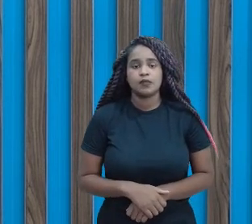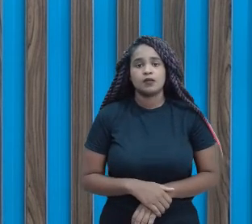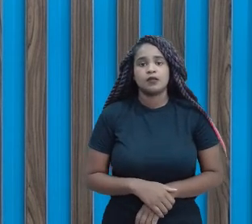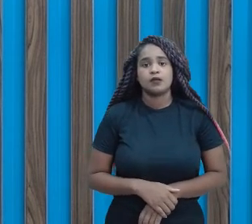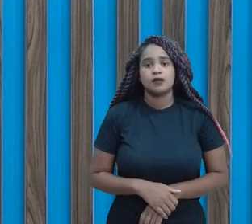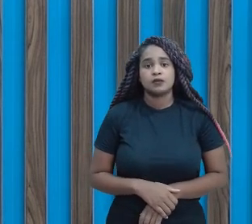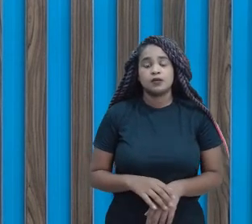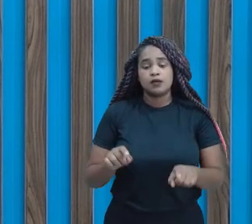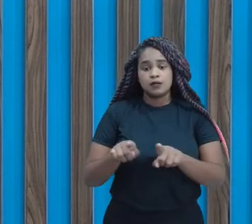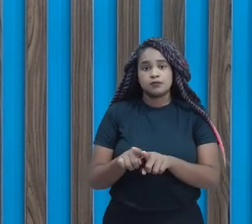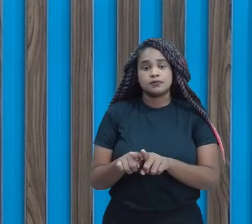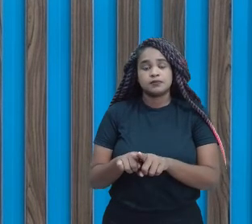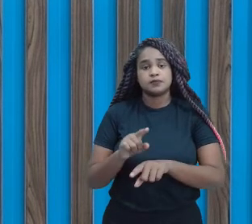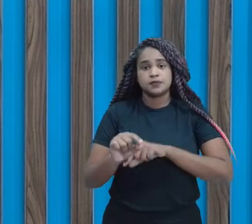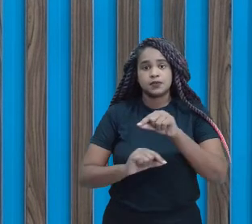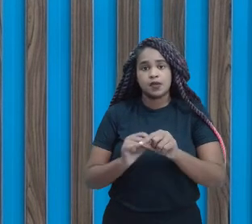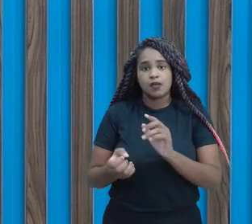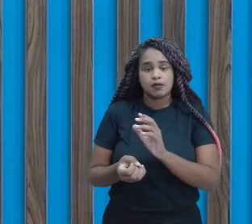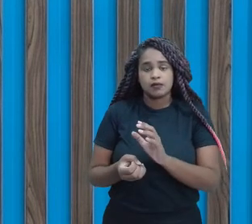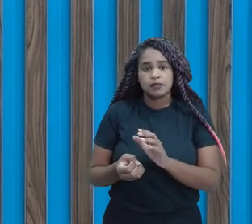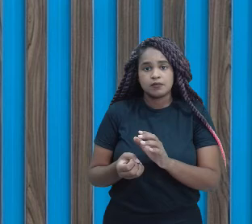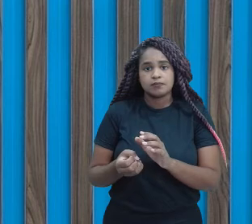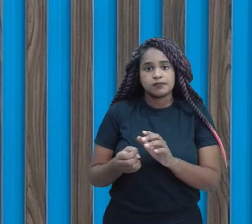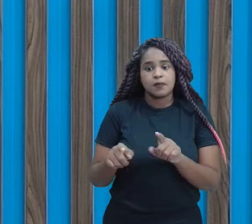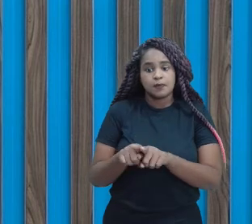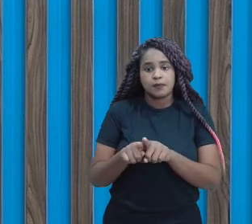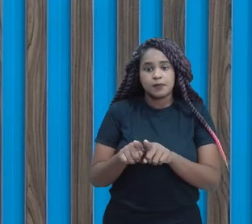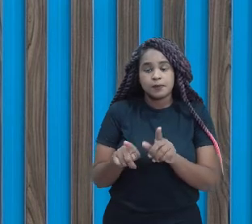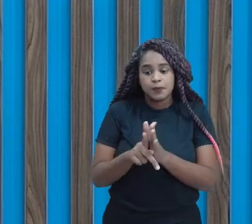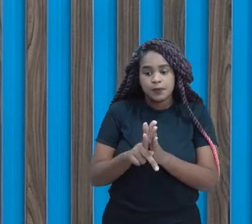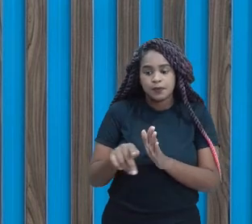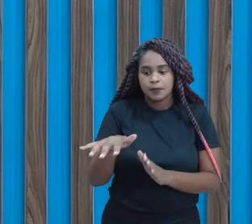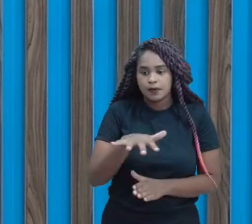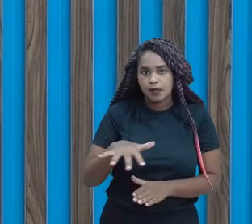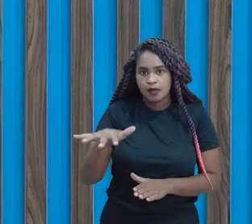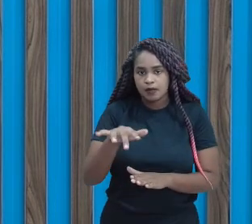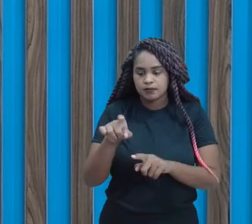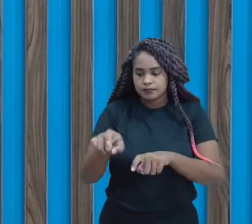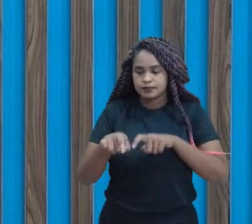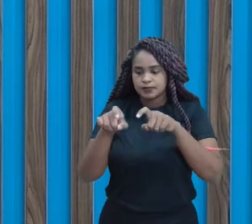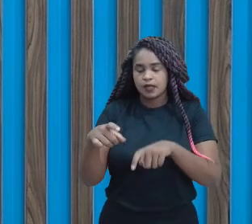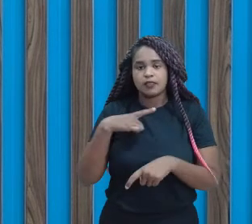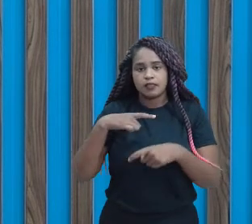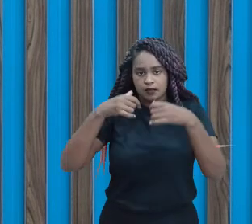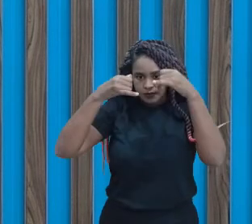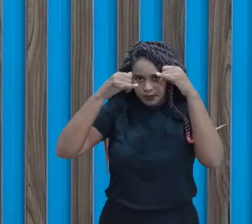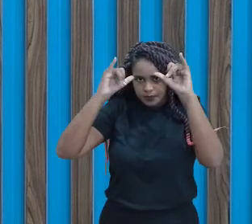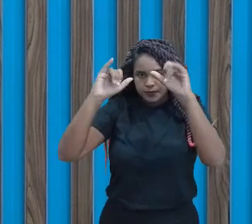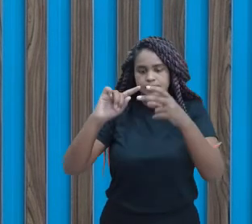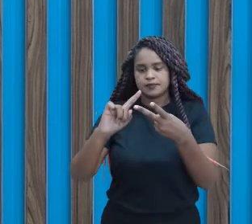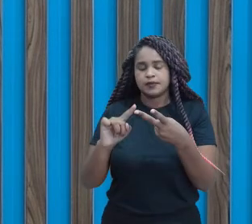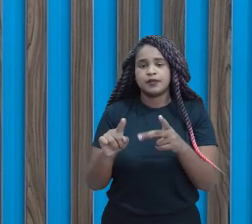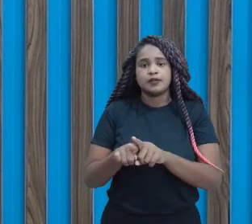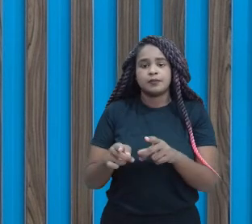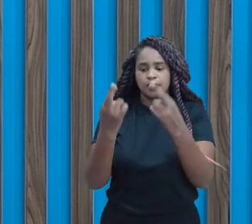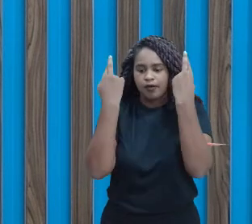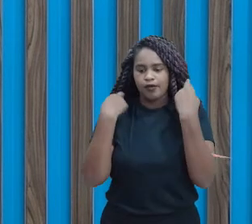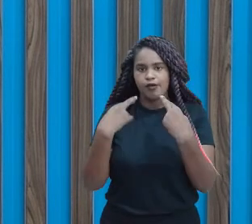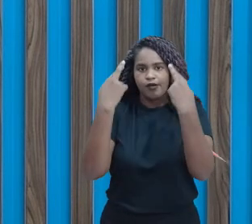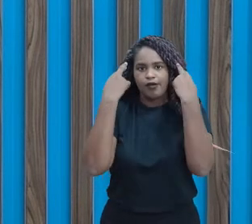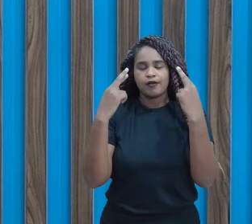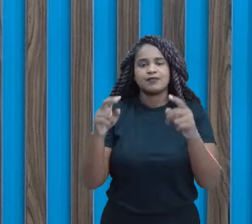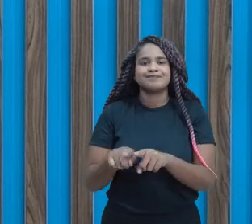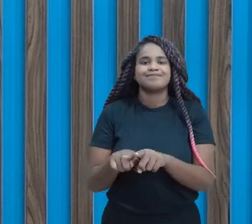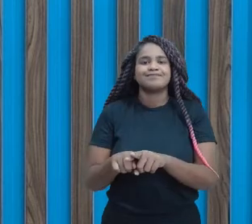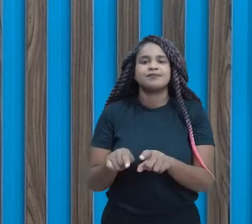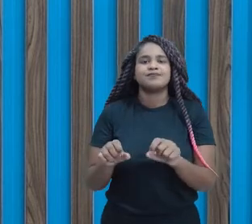de ovelhas, é um dos grandes emissores de gases de CO2. Exatamente. Aí querem diminuir a quantidade de emissão de